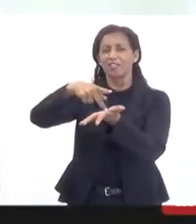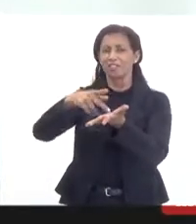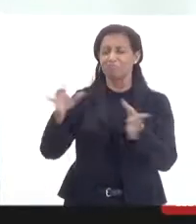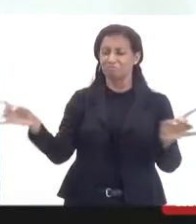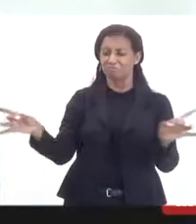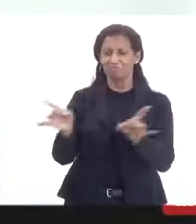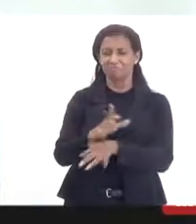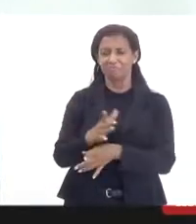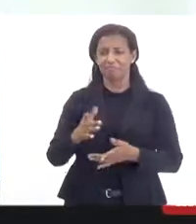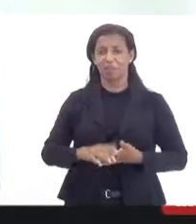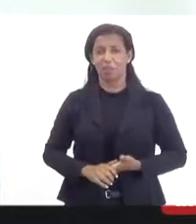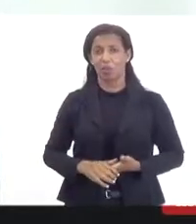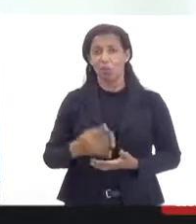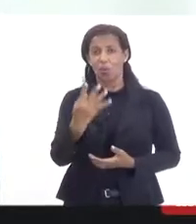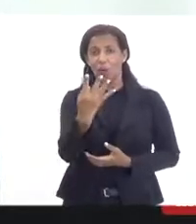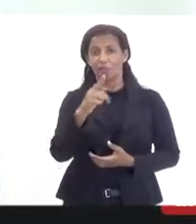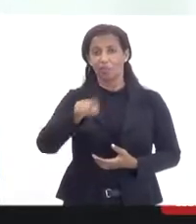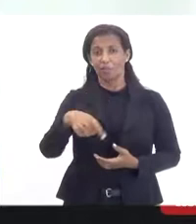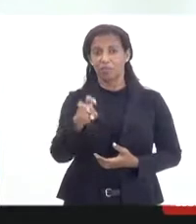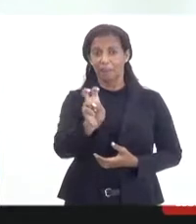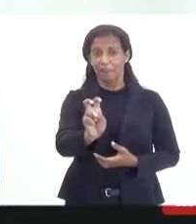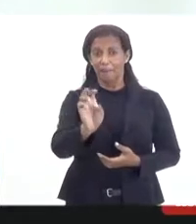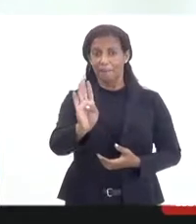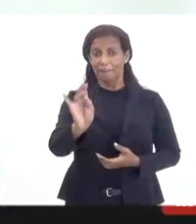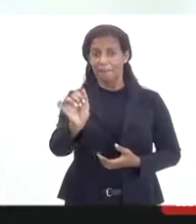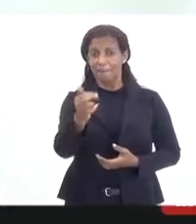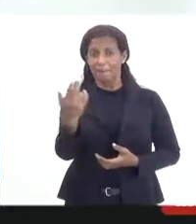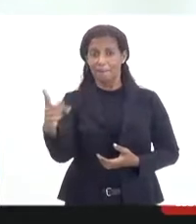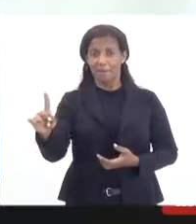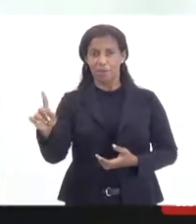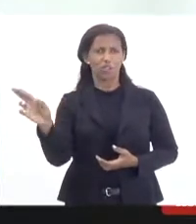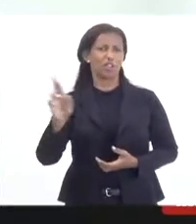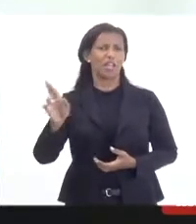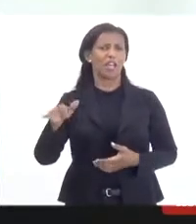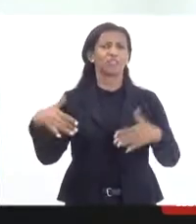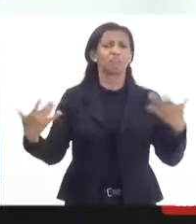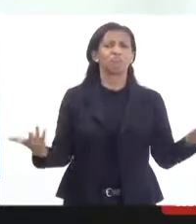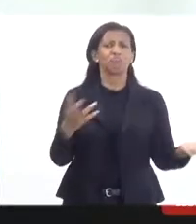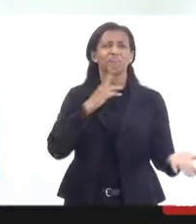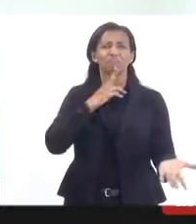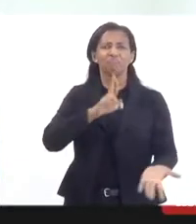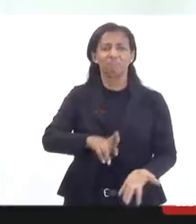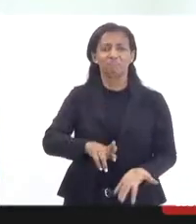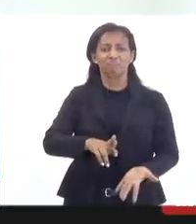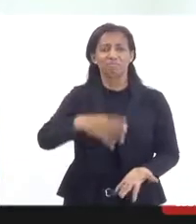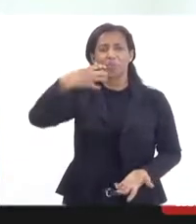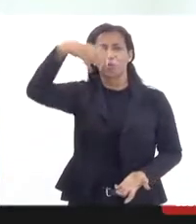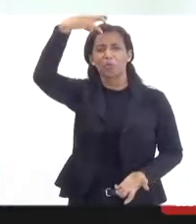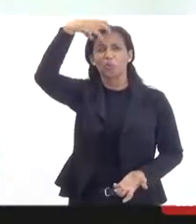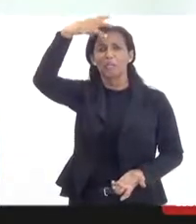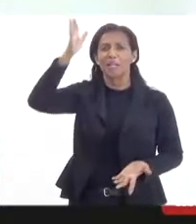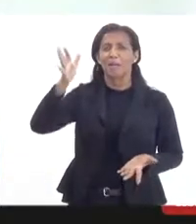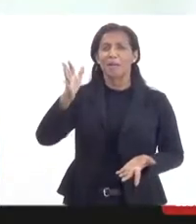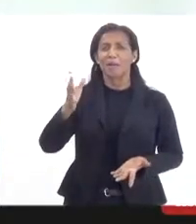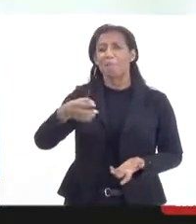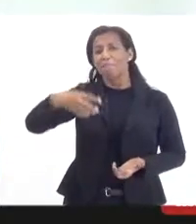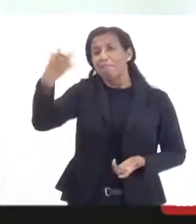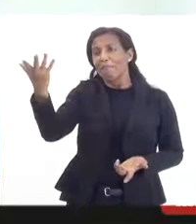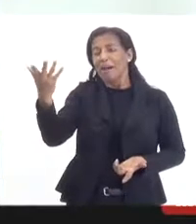4,5 bilhões de reais. Isso seria a decisão de Salomão. Mas Salomão já não está entre